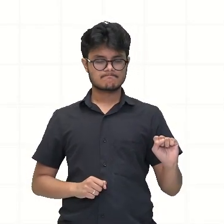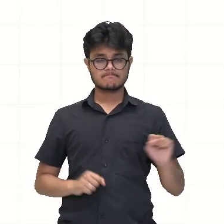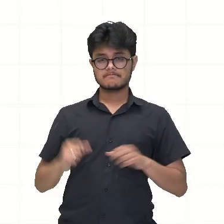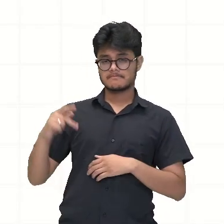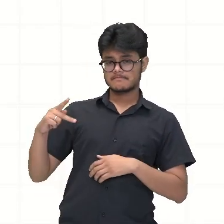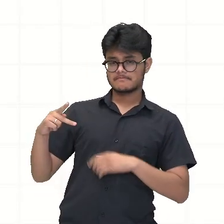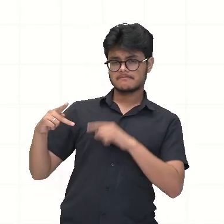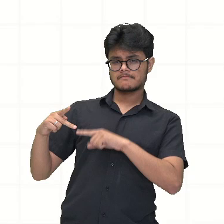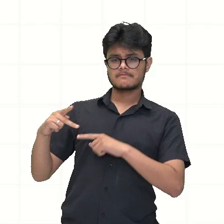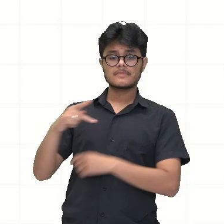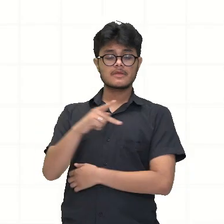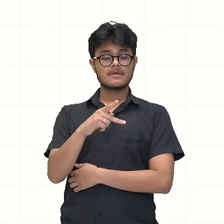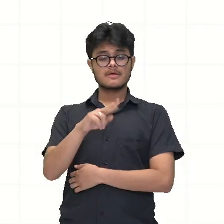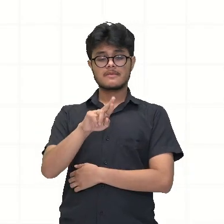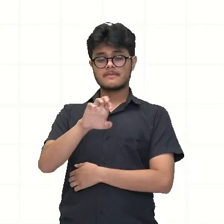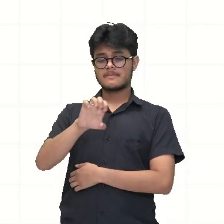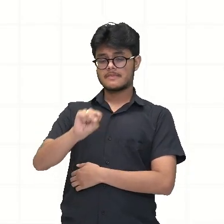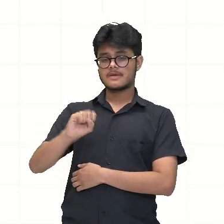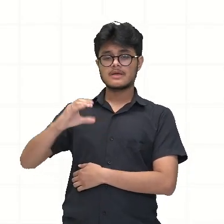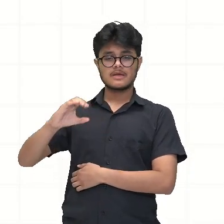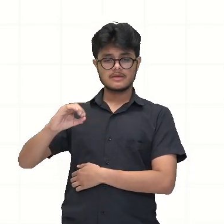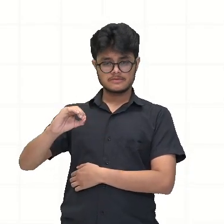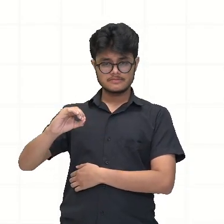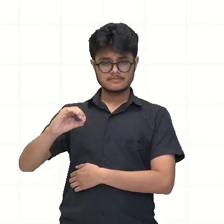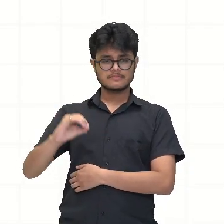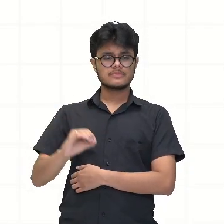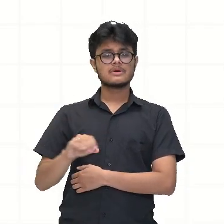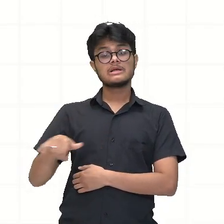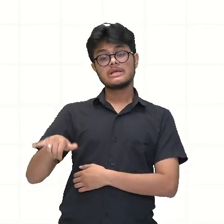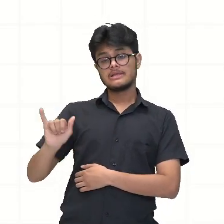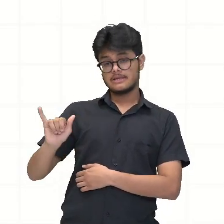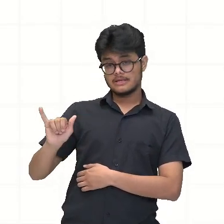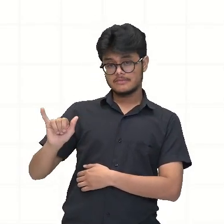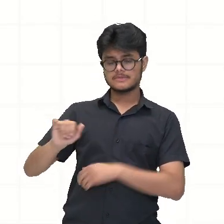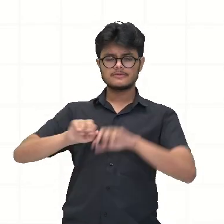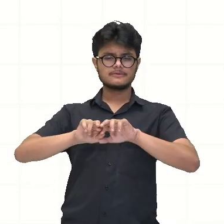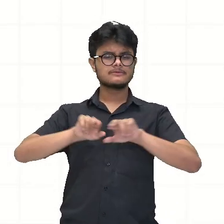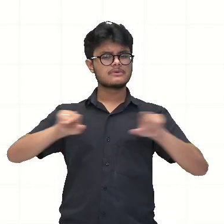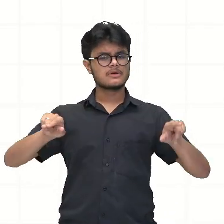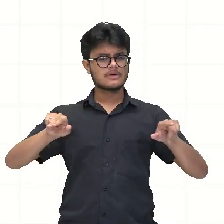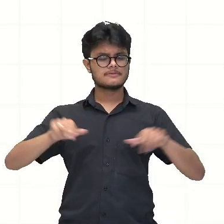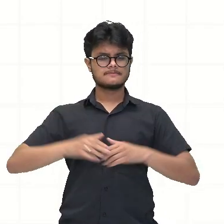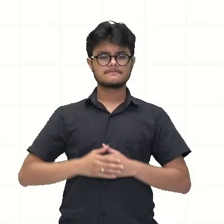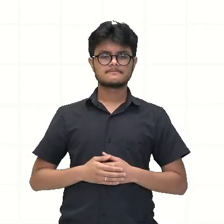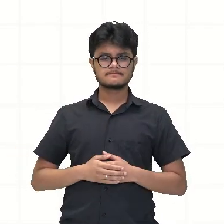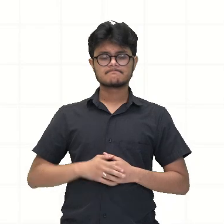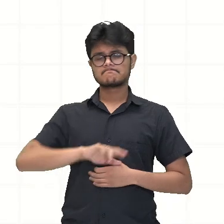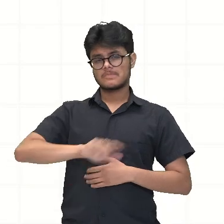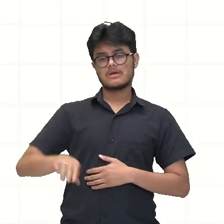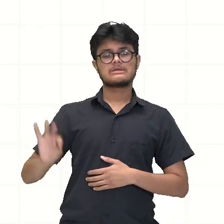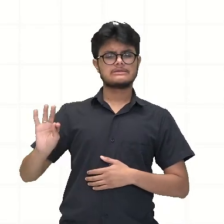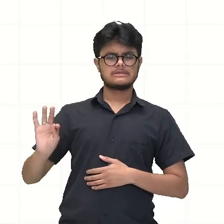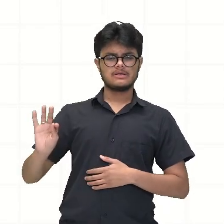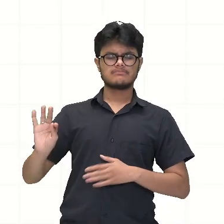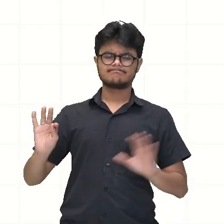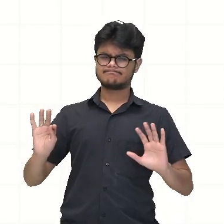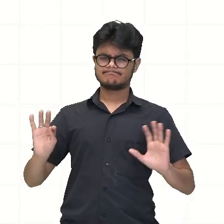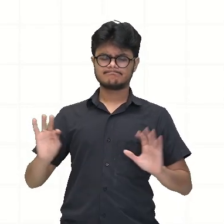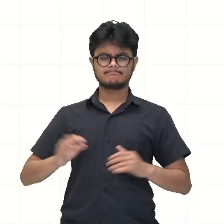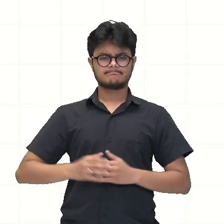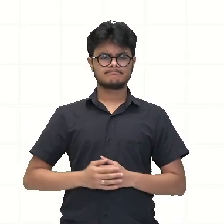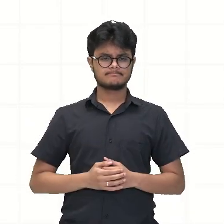de preço ou a letra Y, desde que eu não coloque aqui duas letras que vão se confundir,